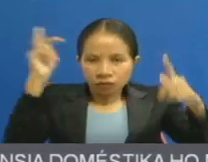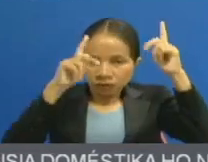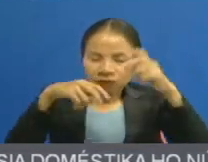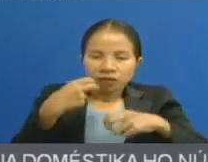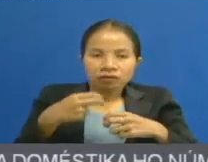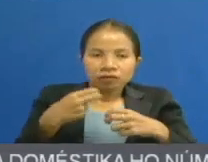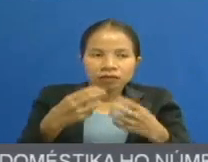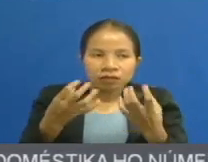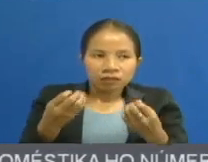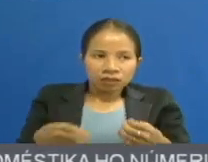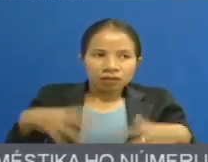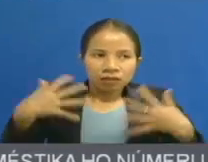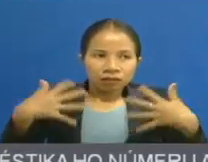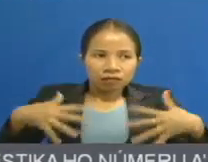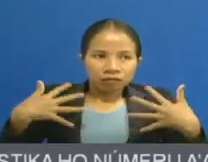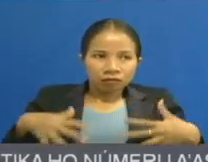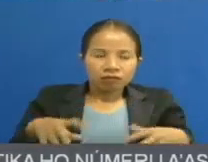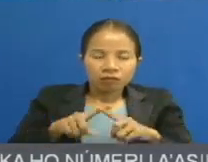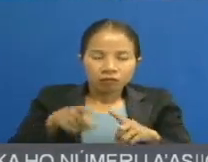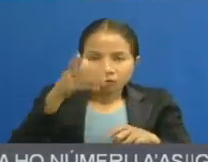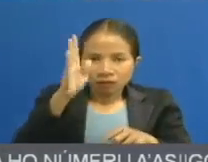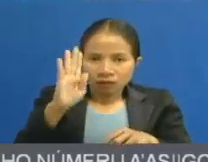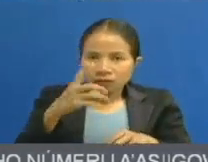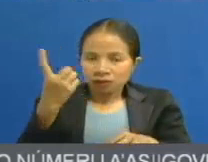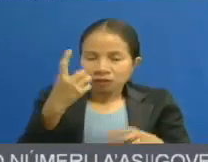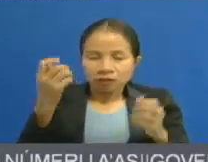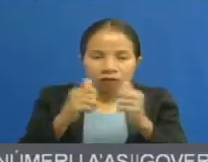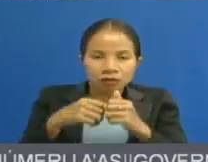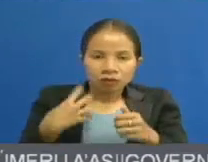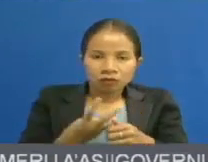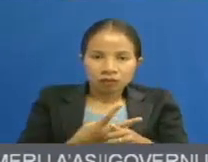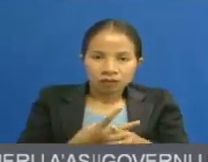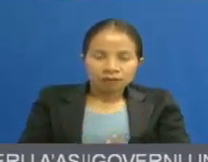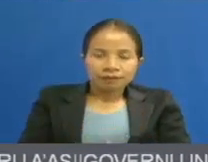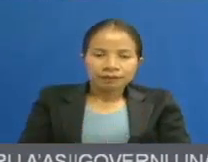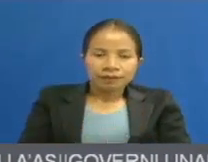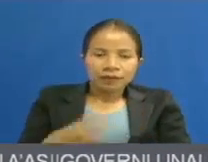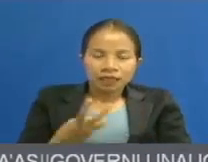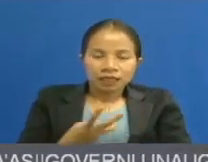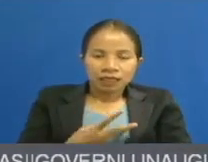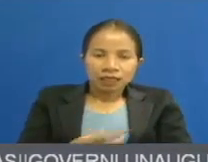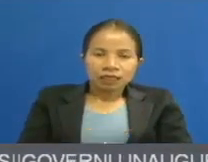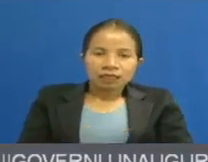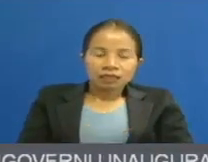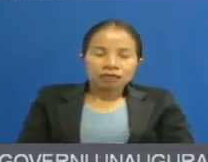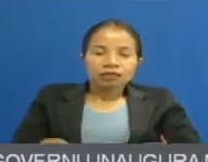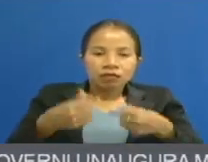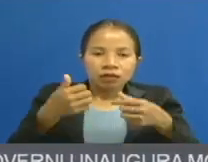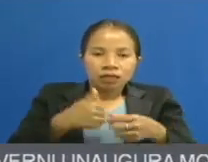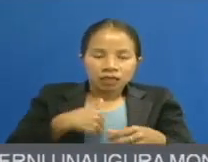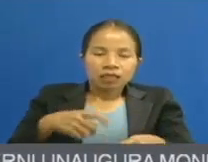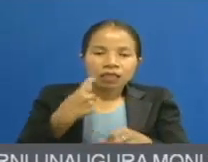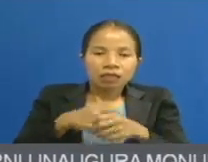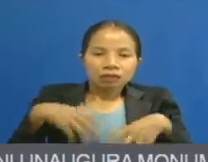dificuldade oi ia funo lara ave maroma na sempre acompanha ita na fati ita ita neve makanesa ia funo